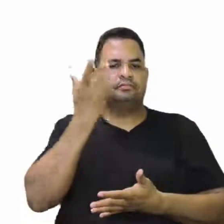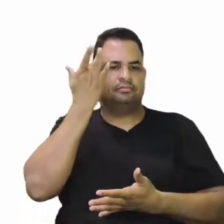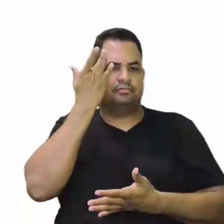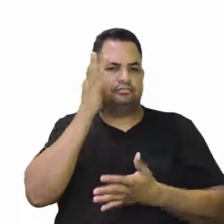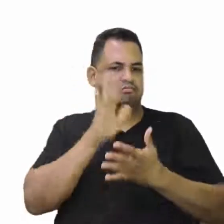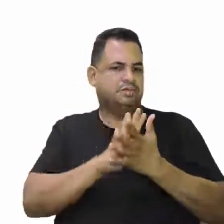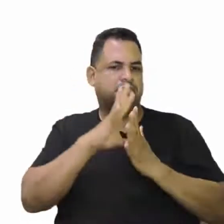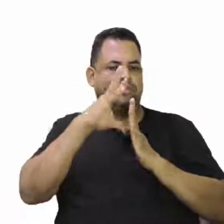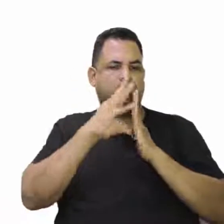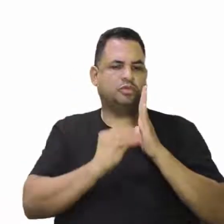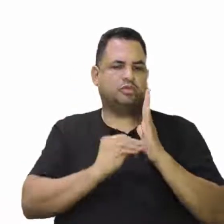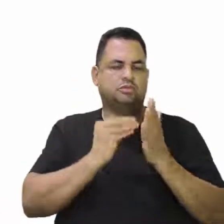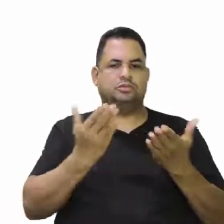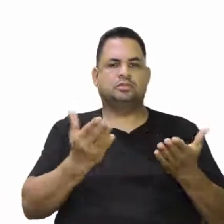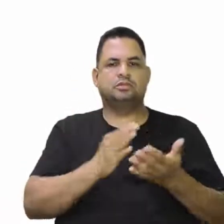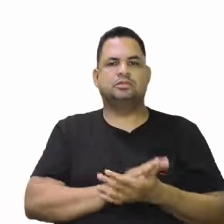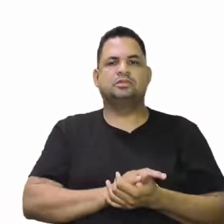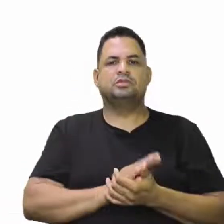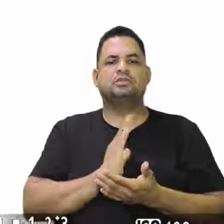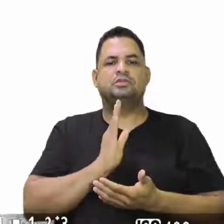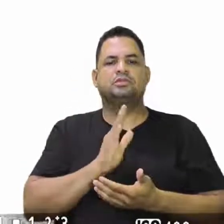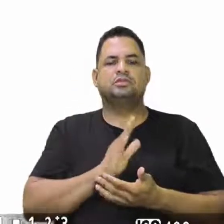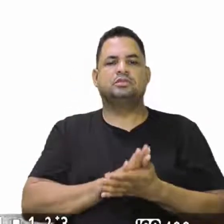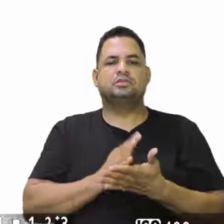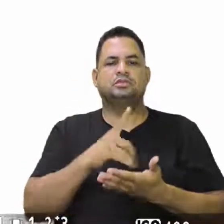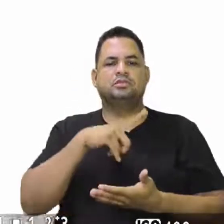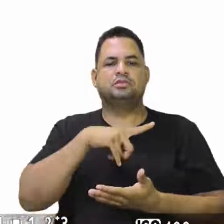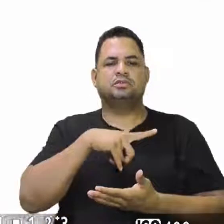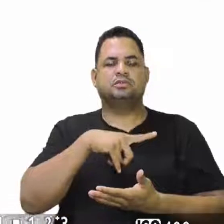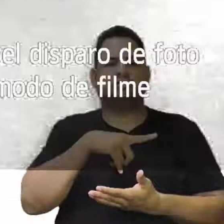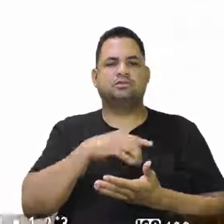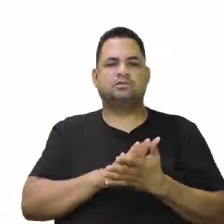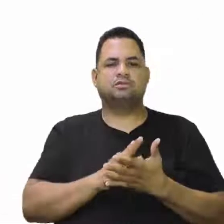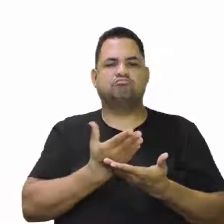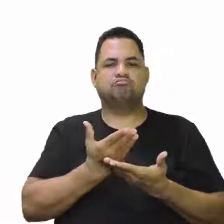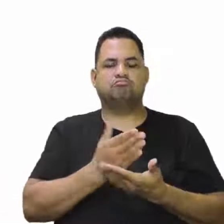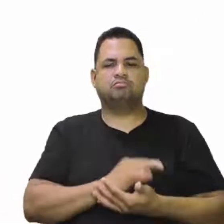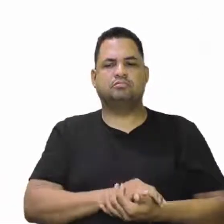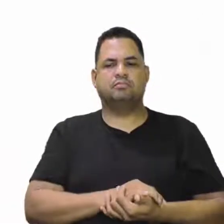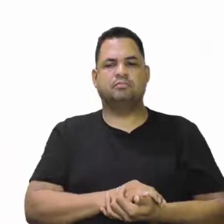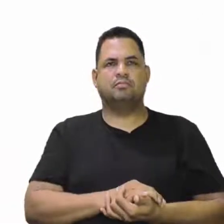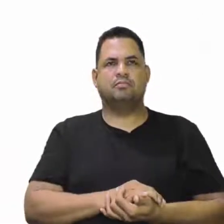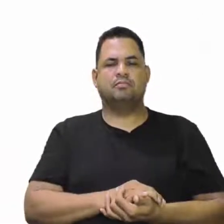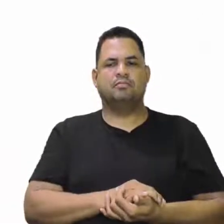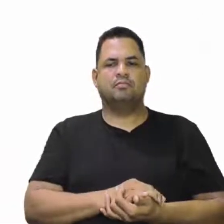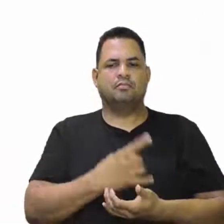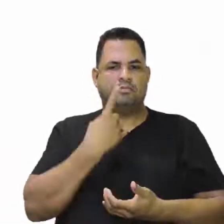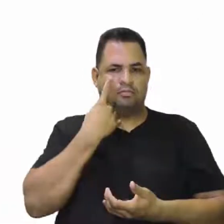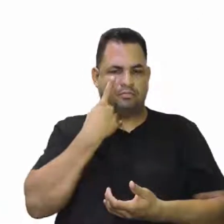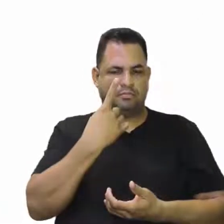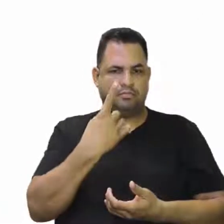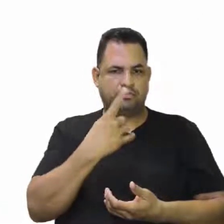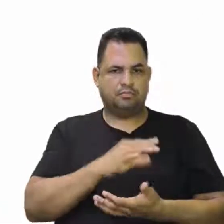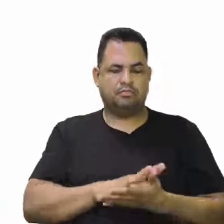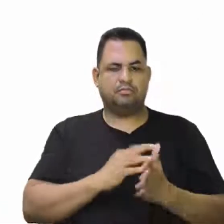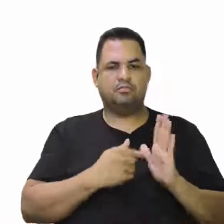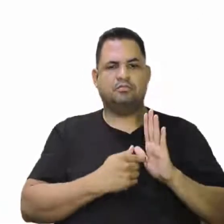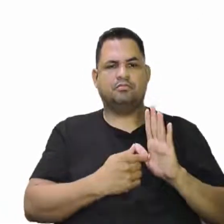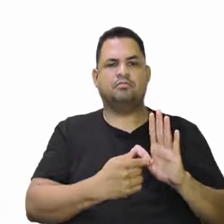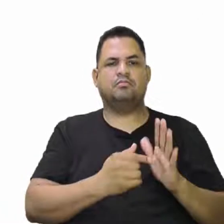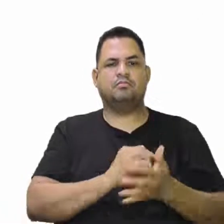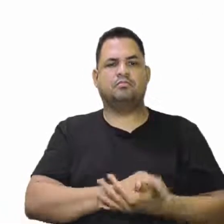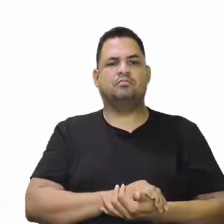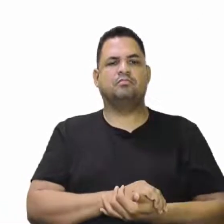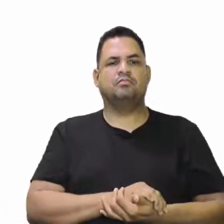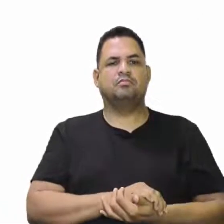conteúdo, mas virar. Então, você já vai ter uma como certeza de acerto. Isso. Olha só o que diz ali no texto. E